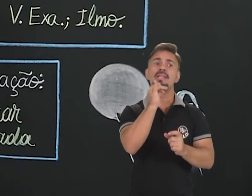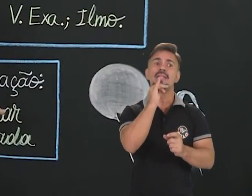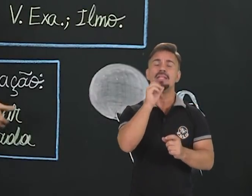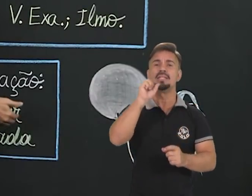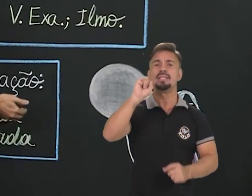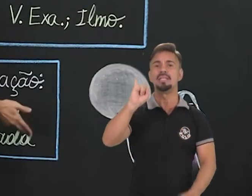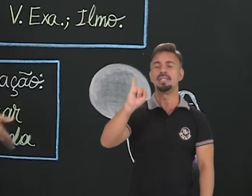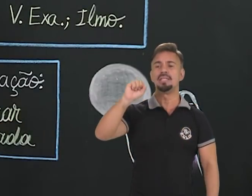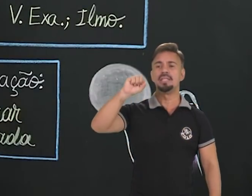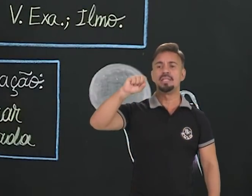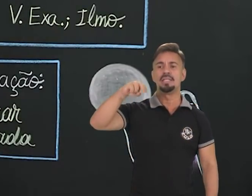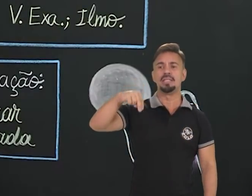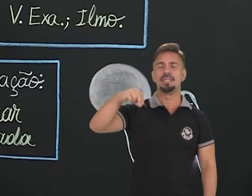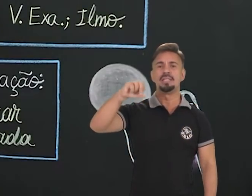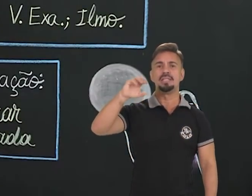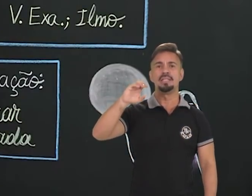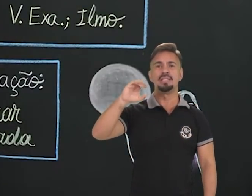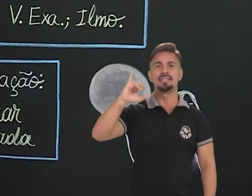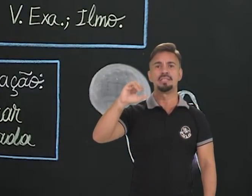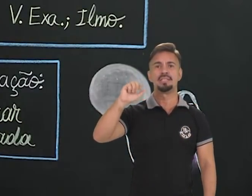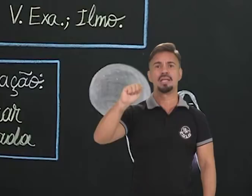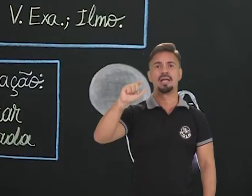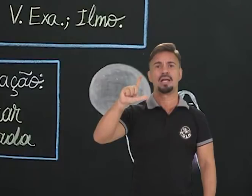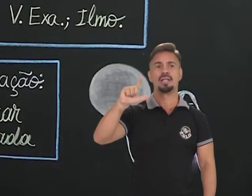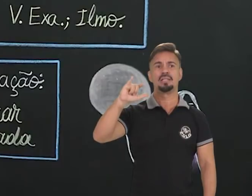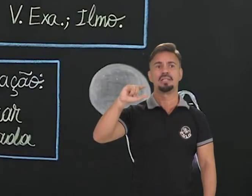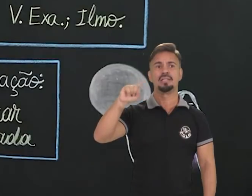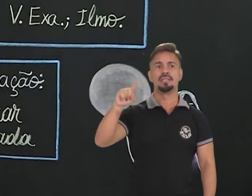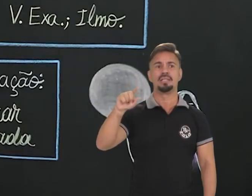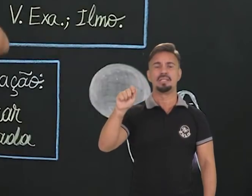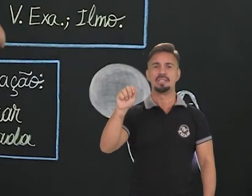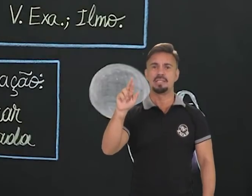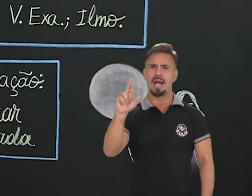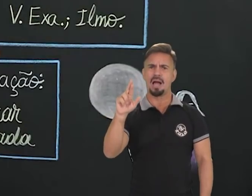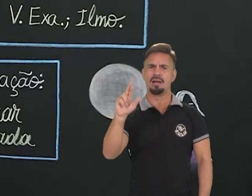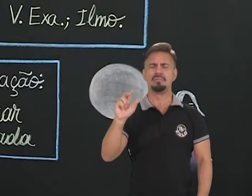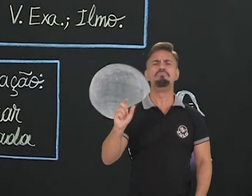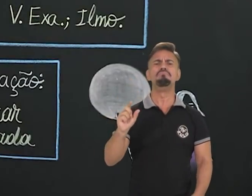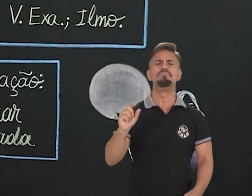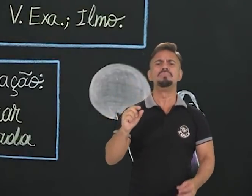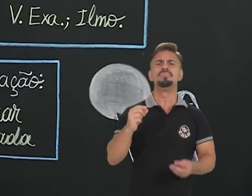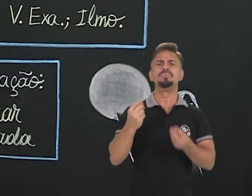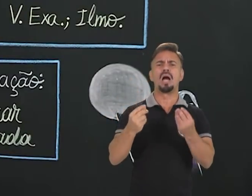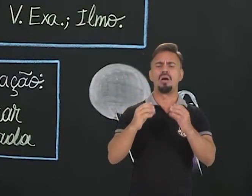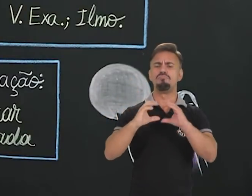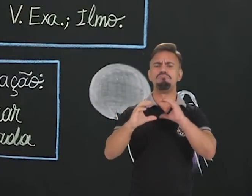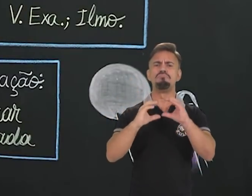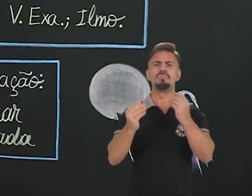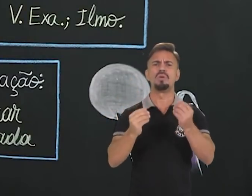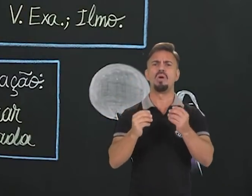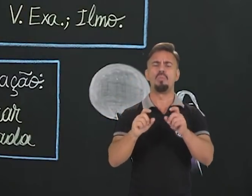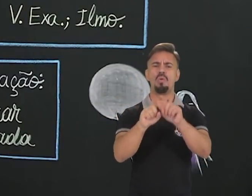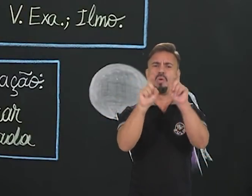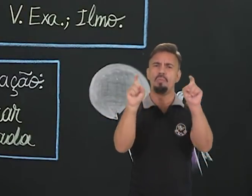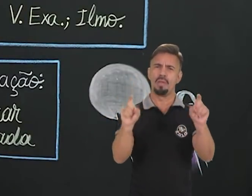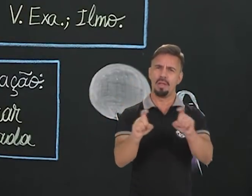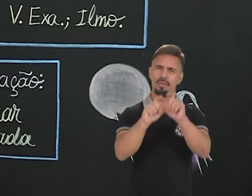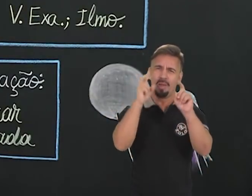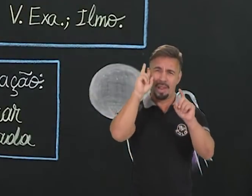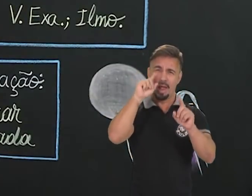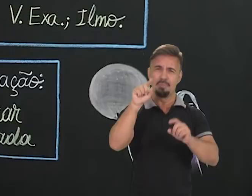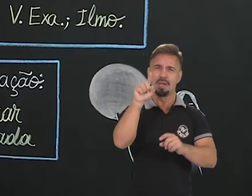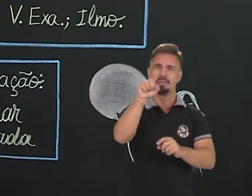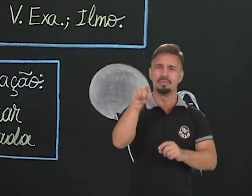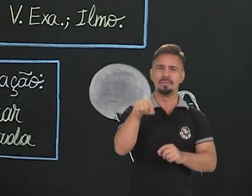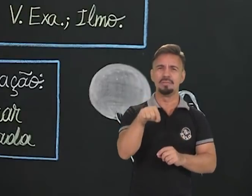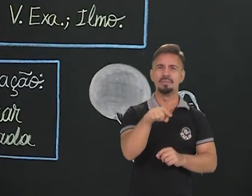de inicializar, que acabou se transformando num verbo. E é comum a gente ver esse verbo no contexto, por exemplo, da computação, quando o computador está